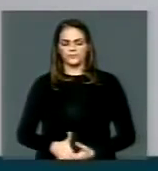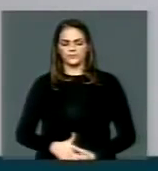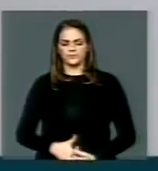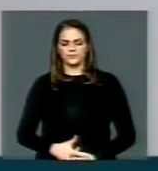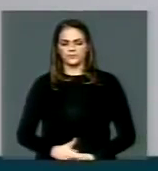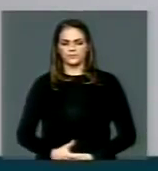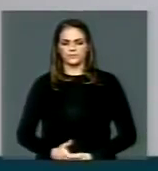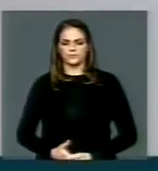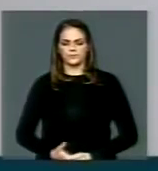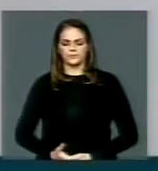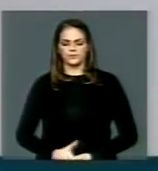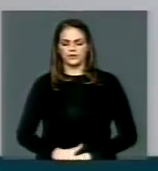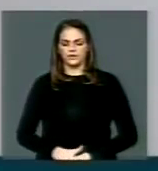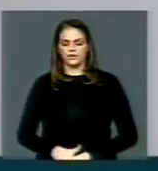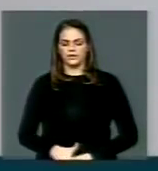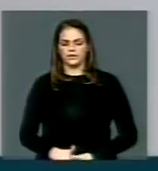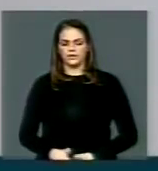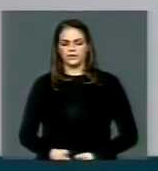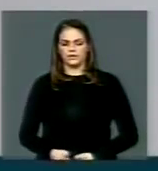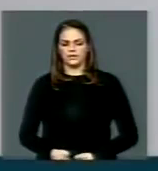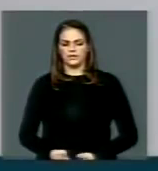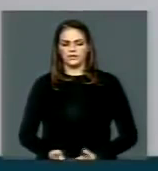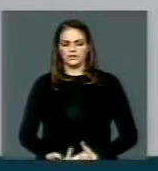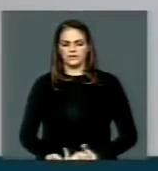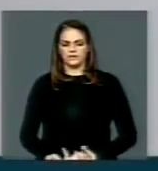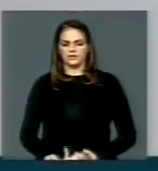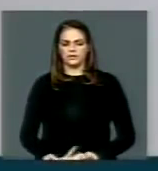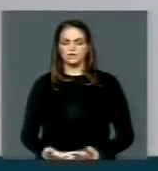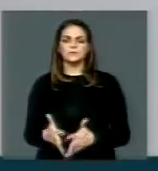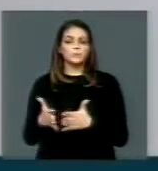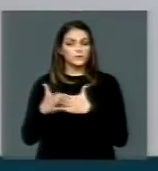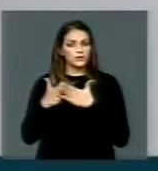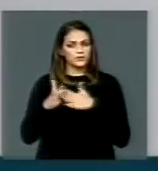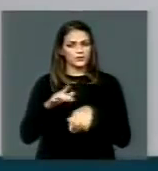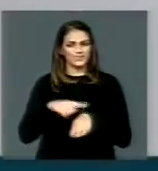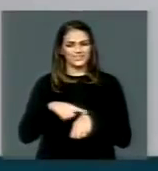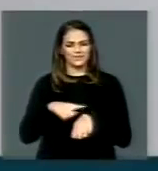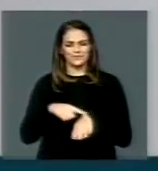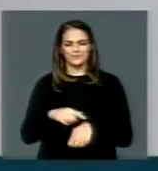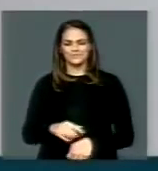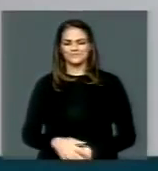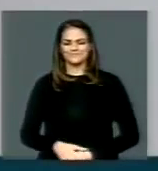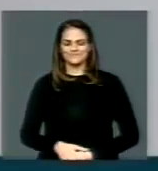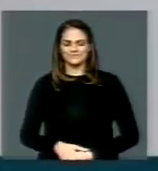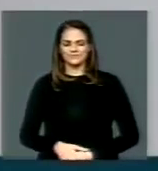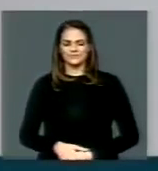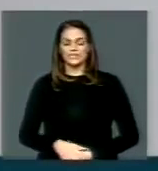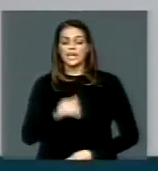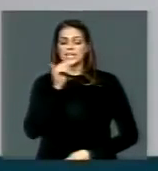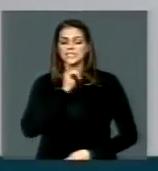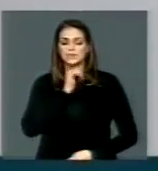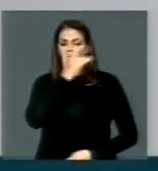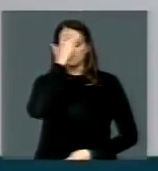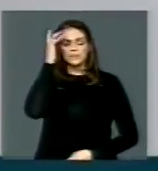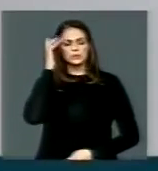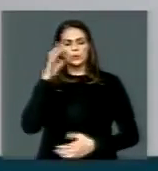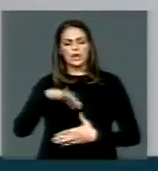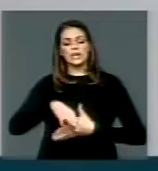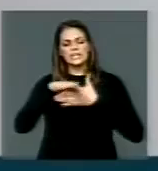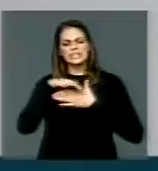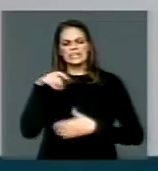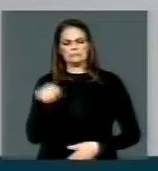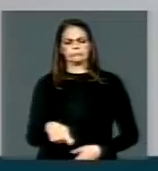Presidente, um minuto, por favor, contando com a licença, que é uma reflexão importante. Aquele líder de mais